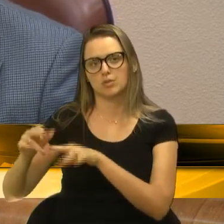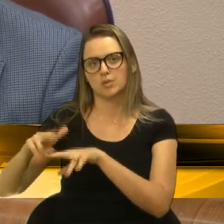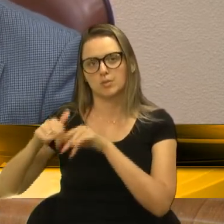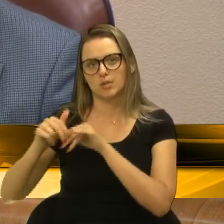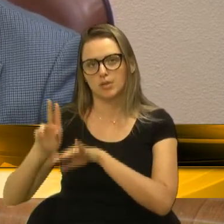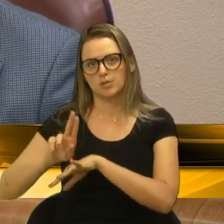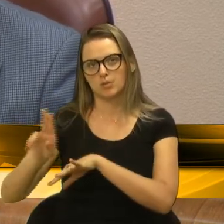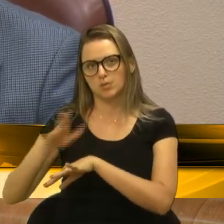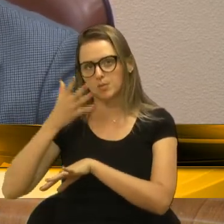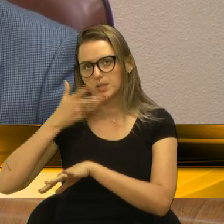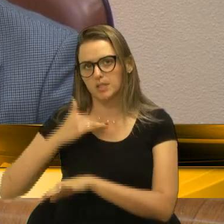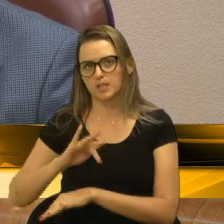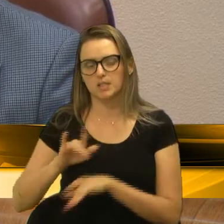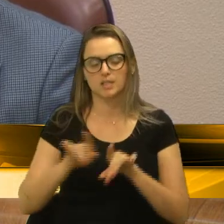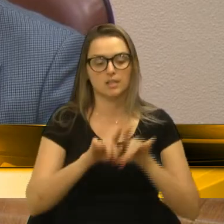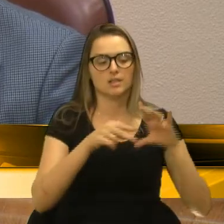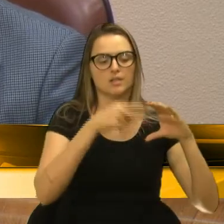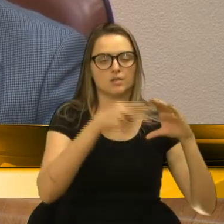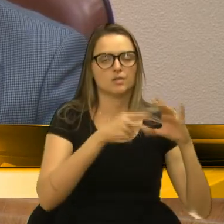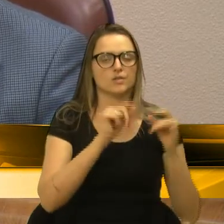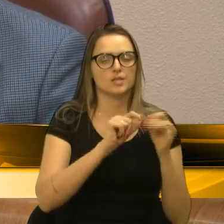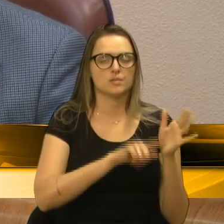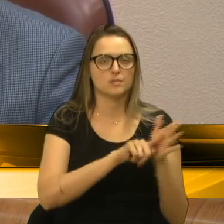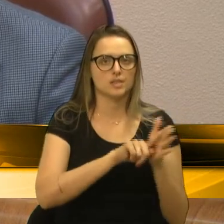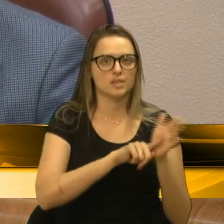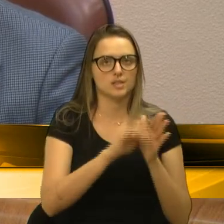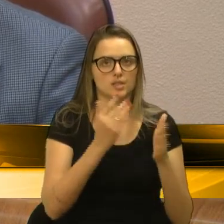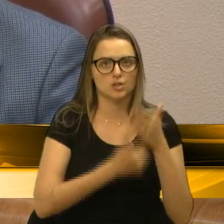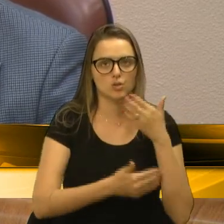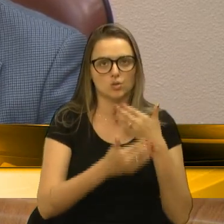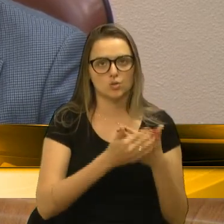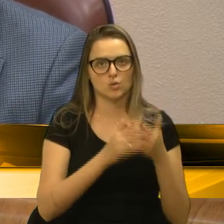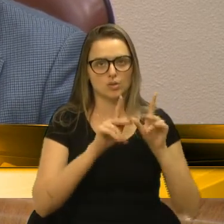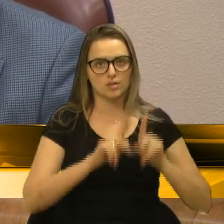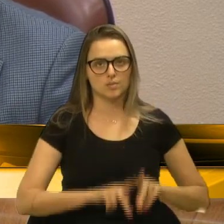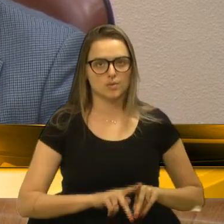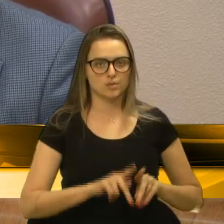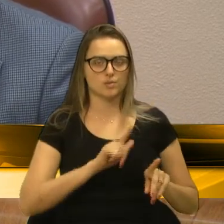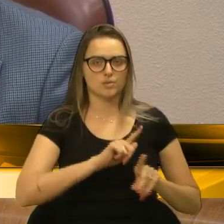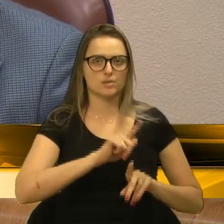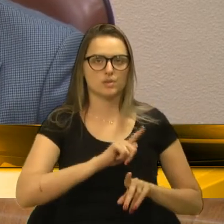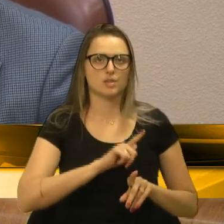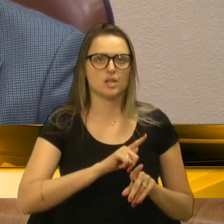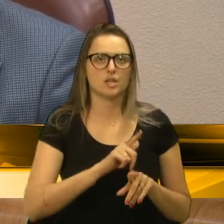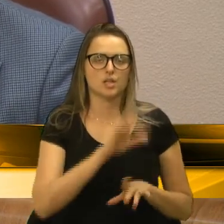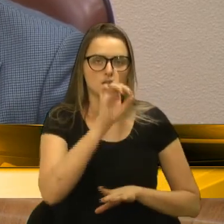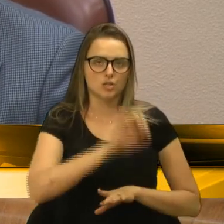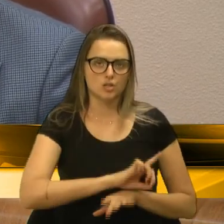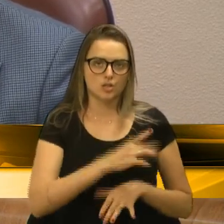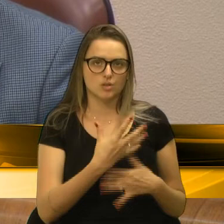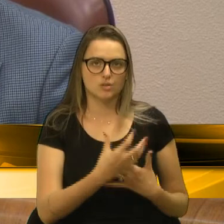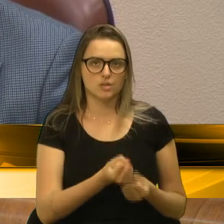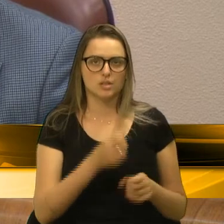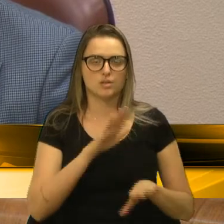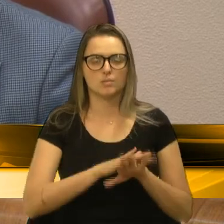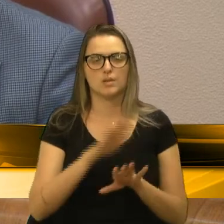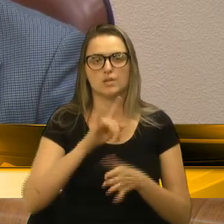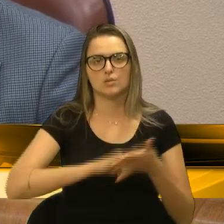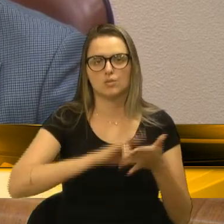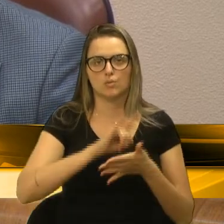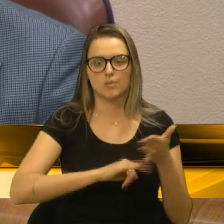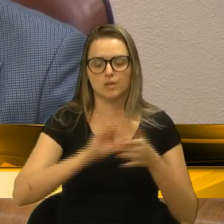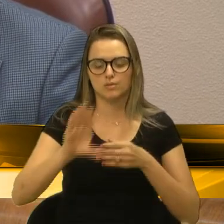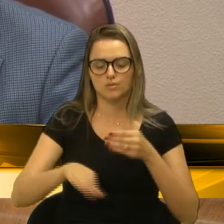Sejam determinados pela Câmara Municipal para apurar os fatos, todas as diligências, os meios e as provas em direitos admitidos, além da juntada de mais documentos adicionais